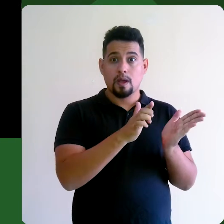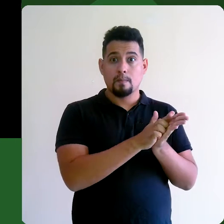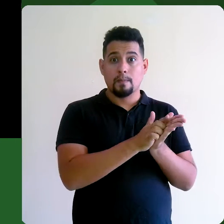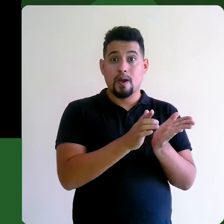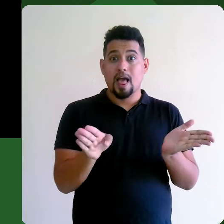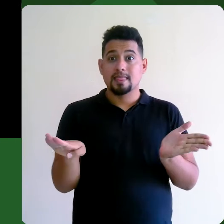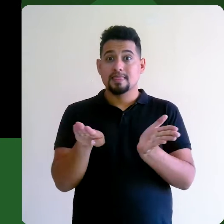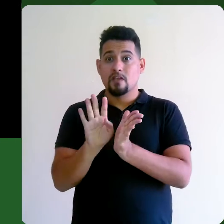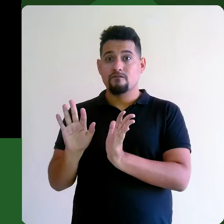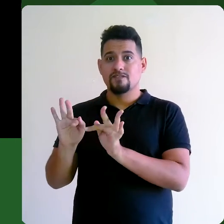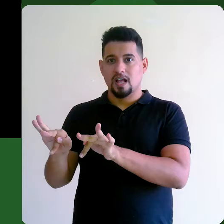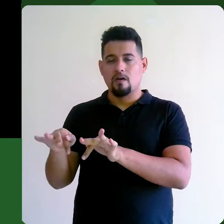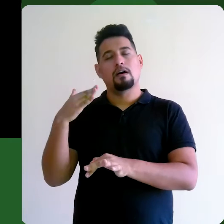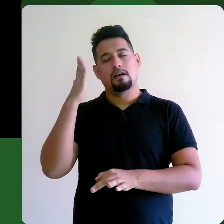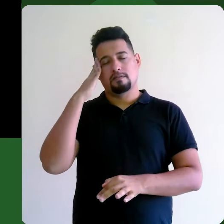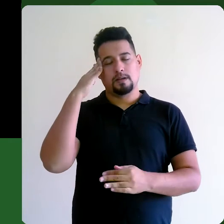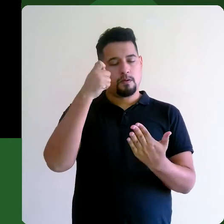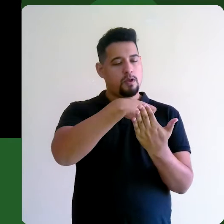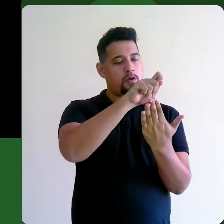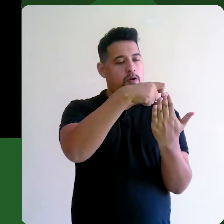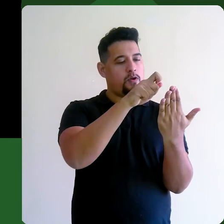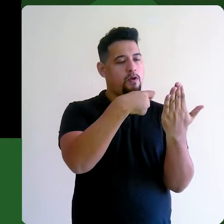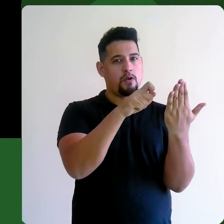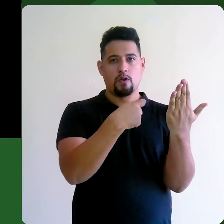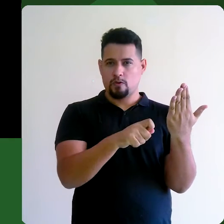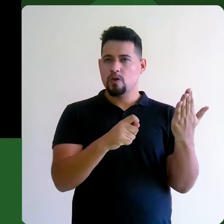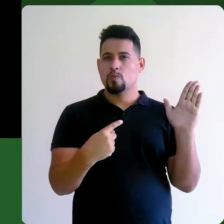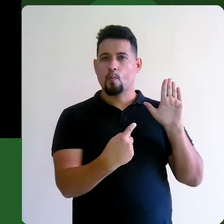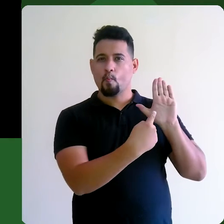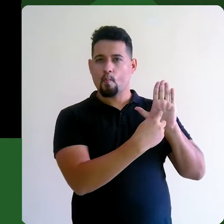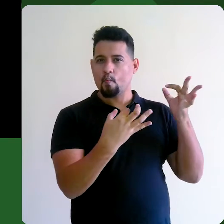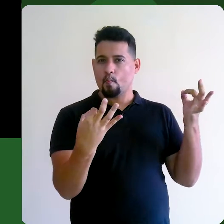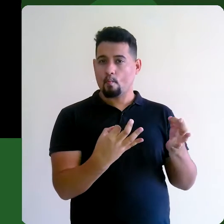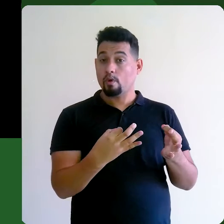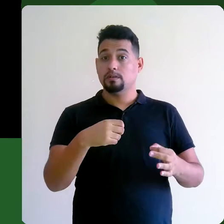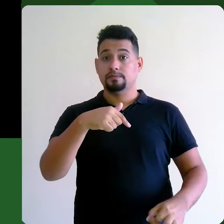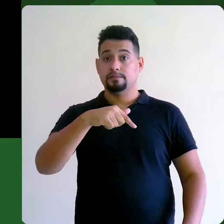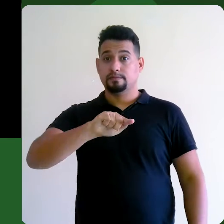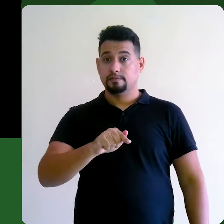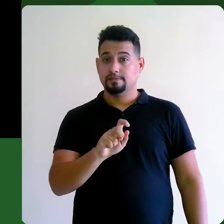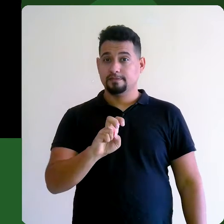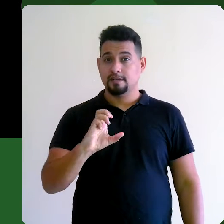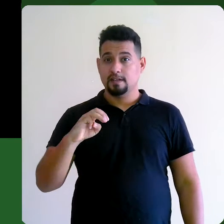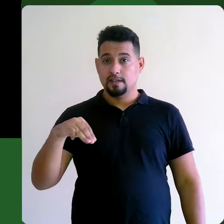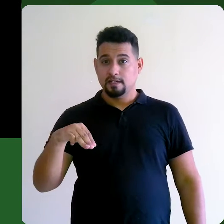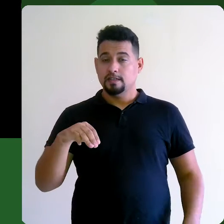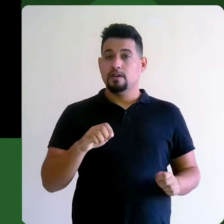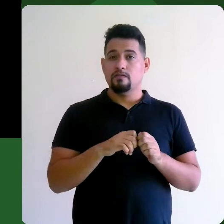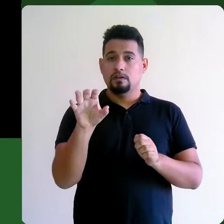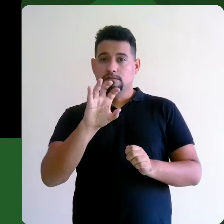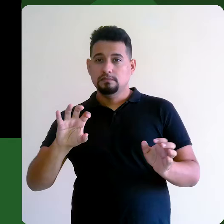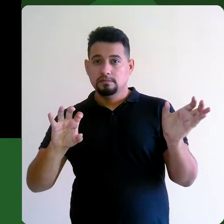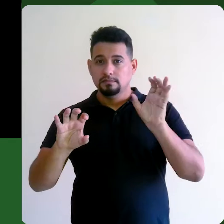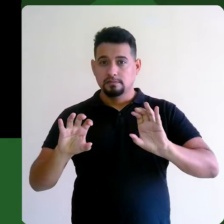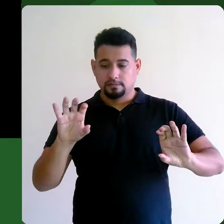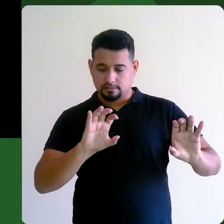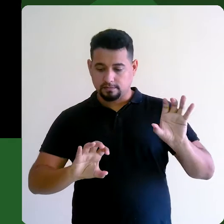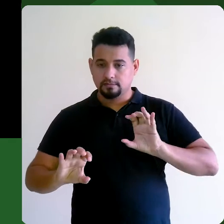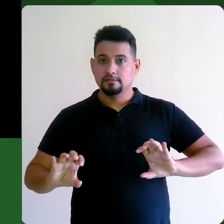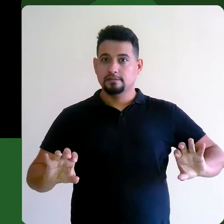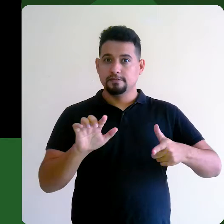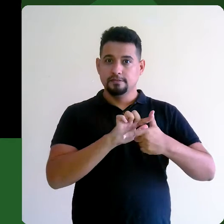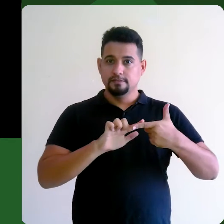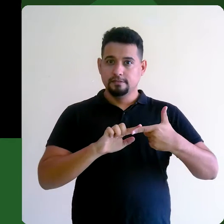da página e o final. Aí, eu vou saber que o croquis vai estar centralizado, né? Então, 7,5 centímetros, vou